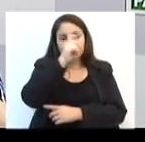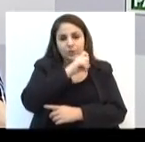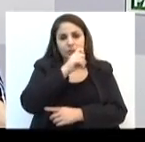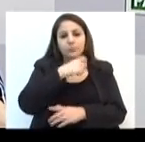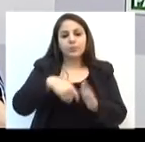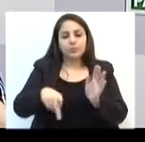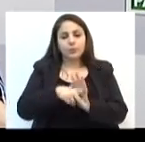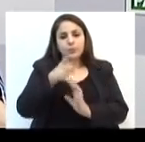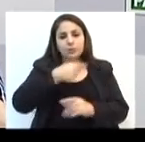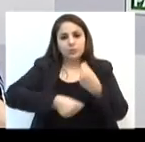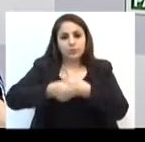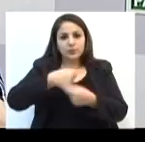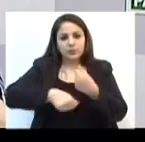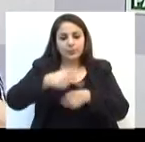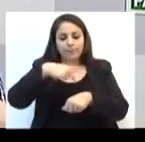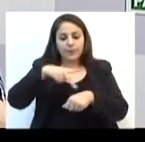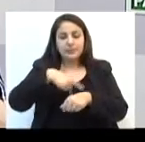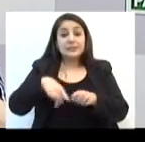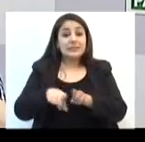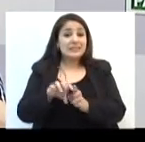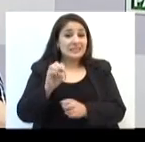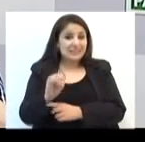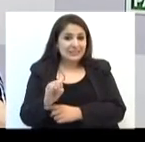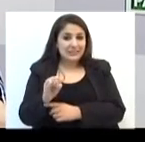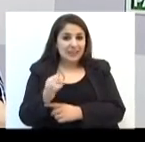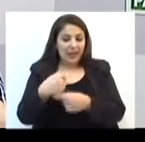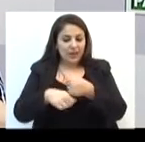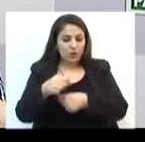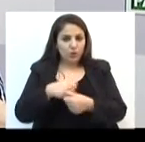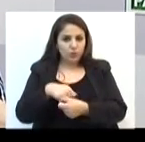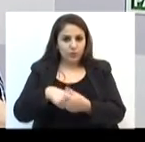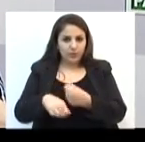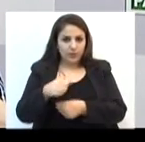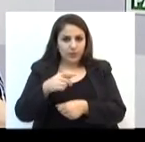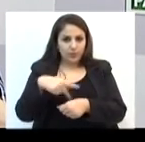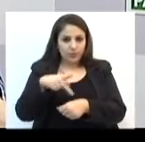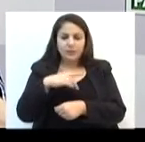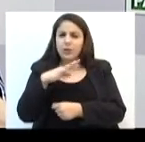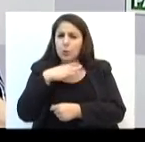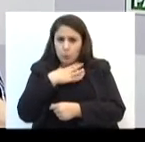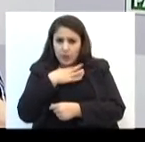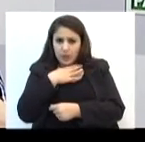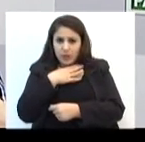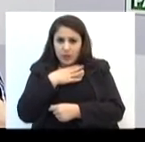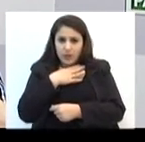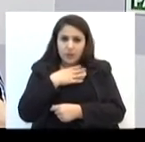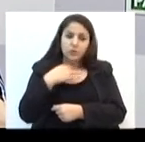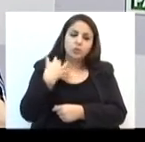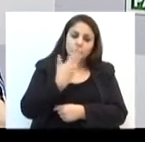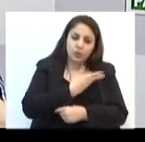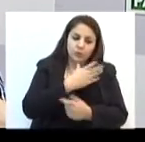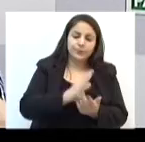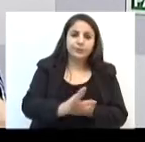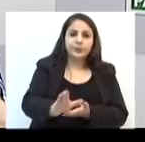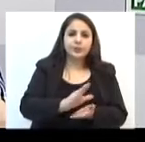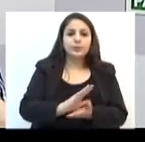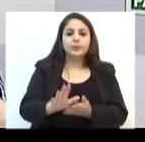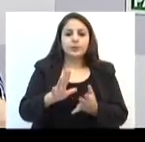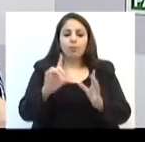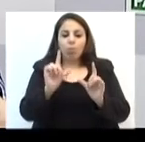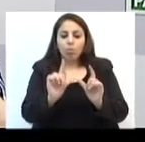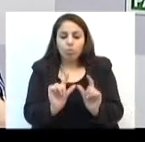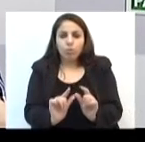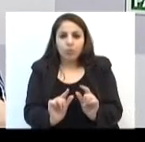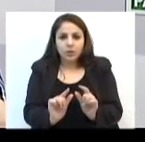da economia do país. Quando a economia do país vai mal, como é o nosso caso, num momento difícil, os investimentos